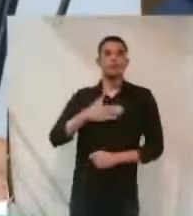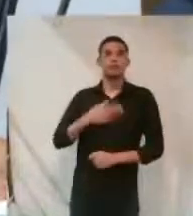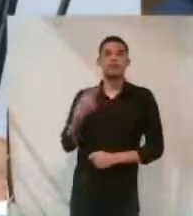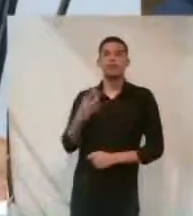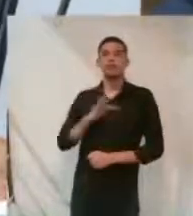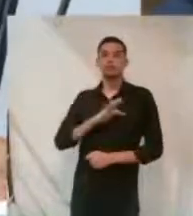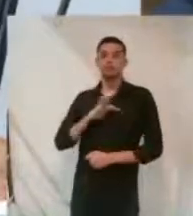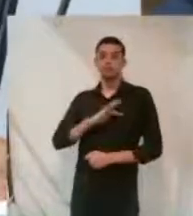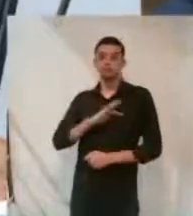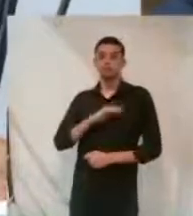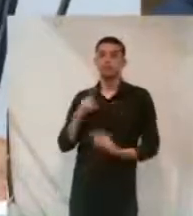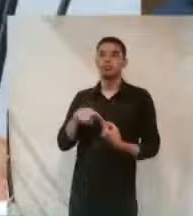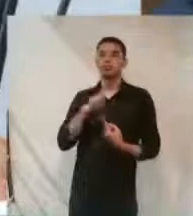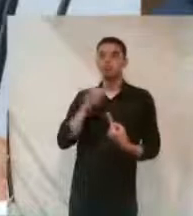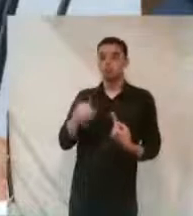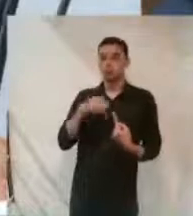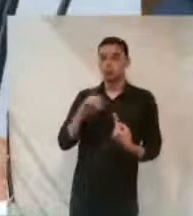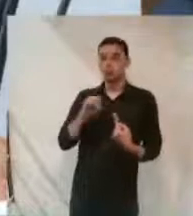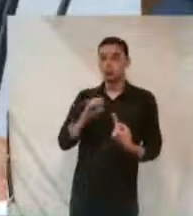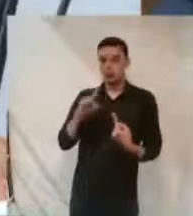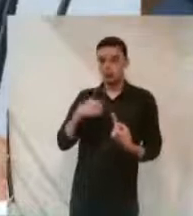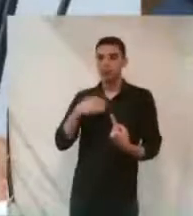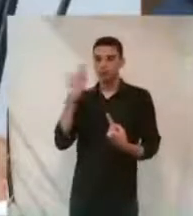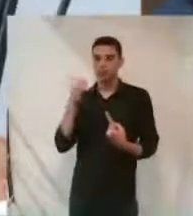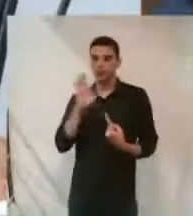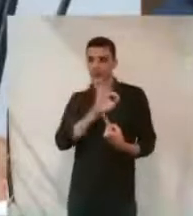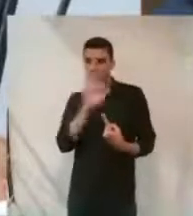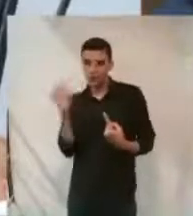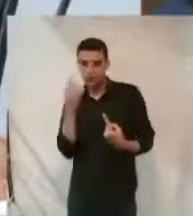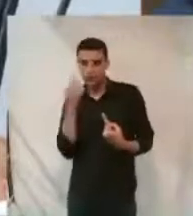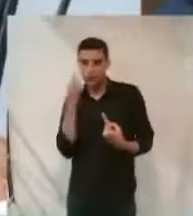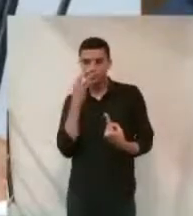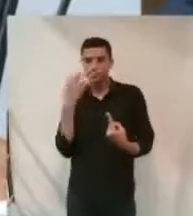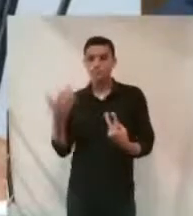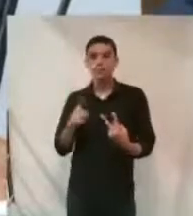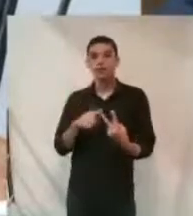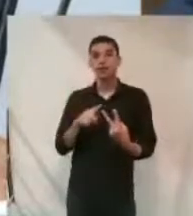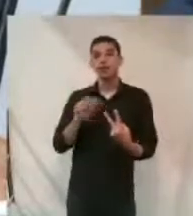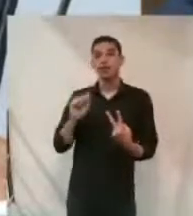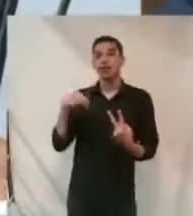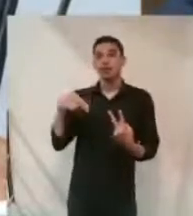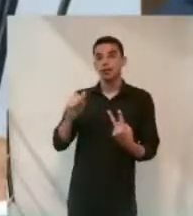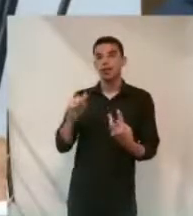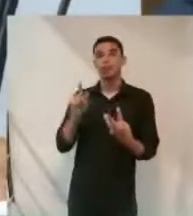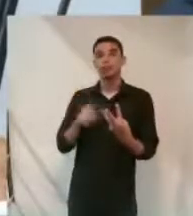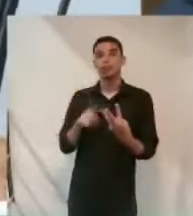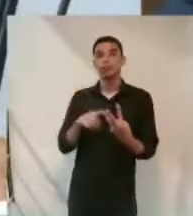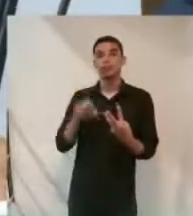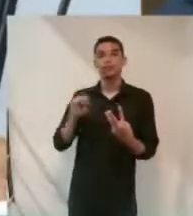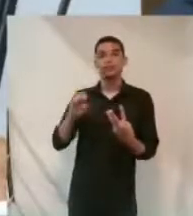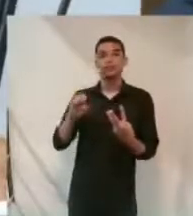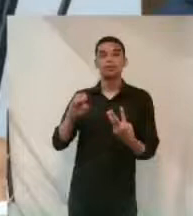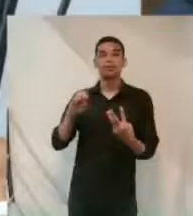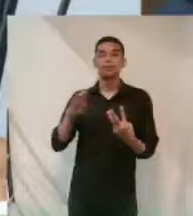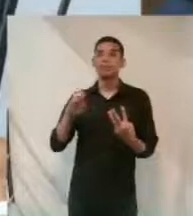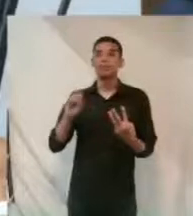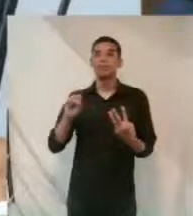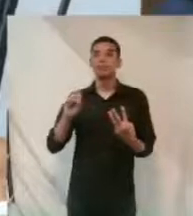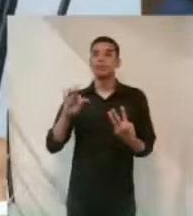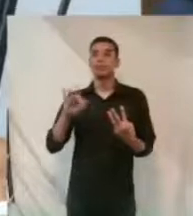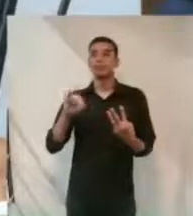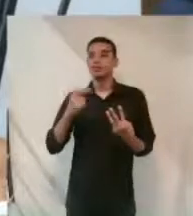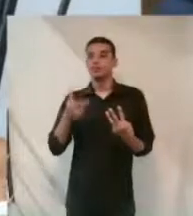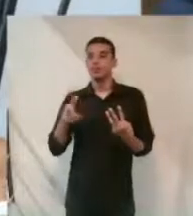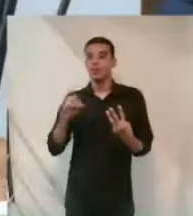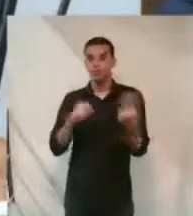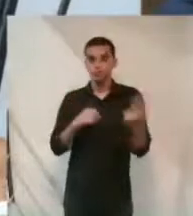José Alberto, que eu sei que está nos assistindo, Ana Eduarda e o nosso técnico Sebastião. São 3 pessoas que acompanham de perto tudo